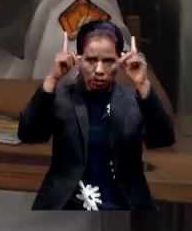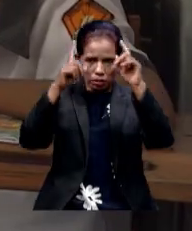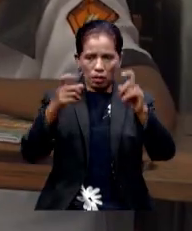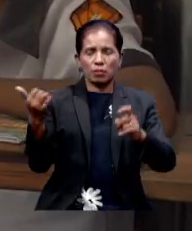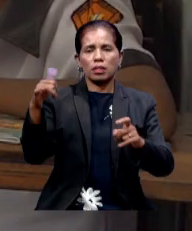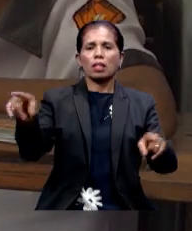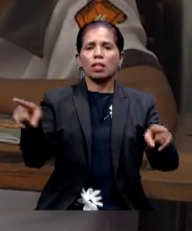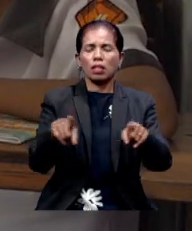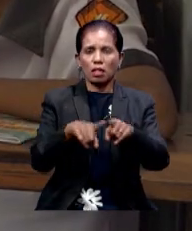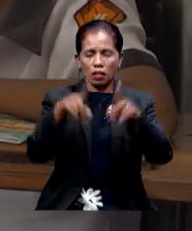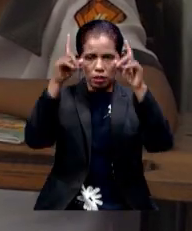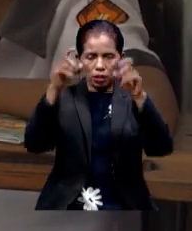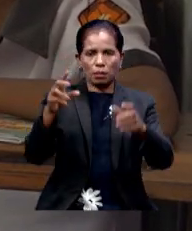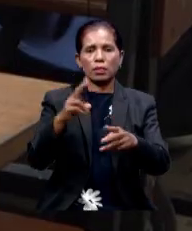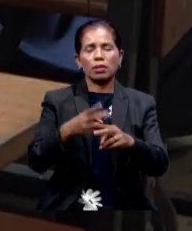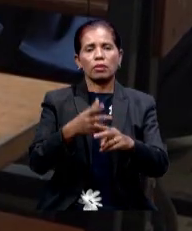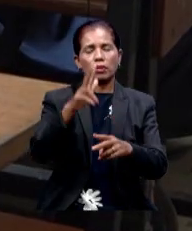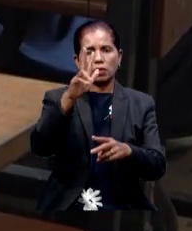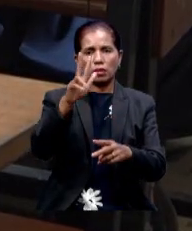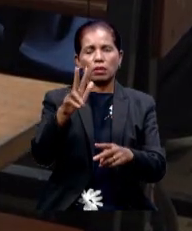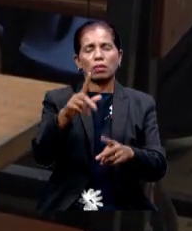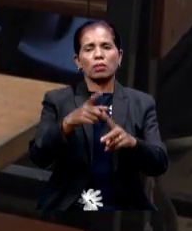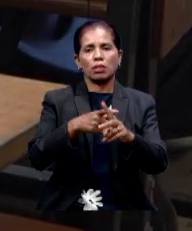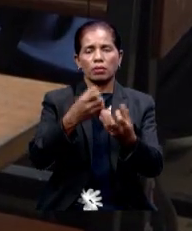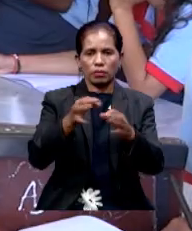hanesan, exame trimestral, no exame final.